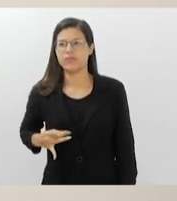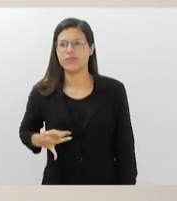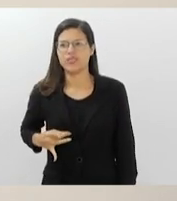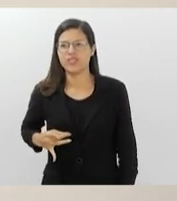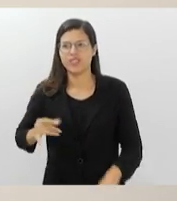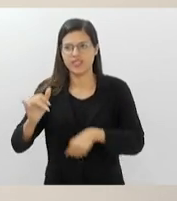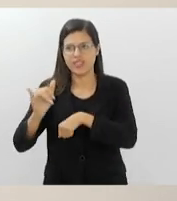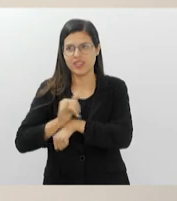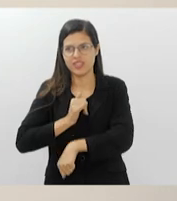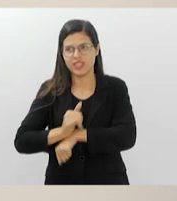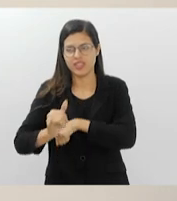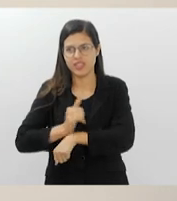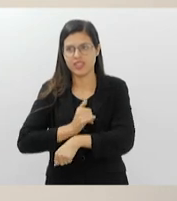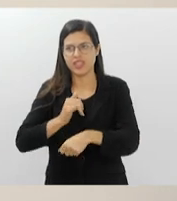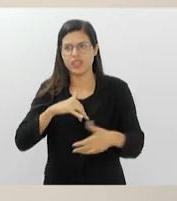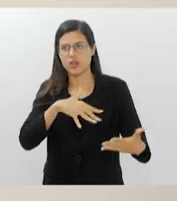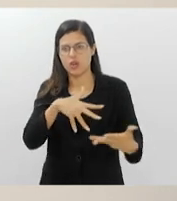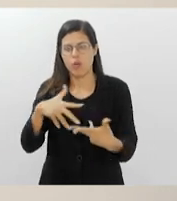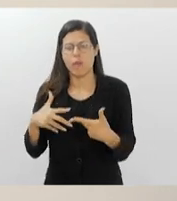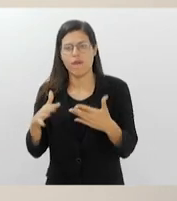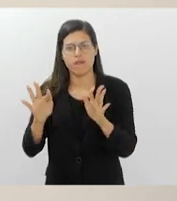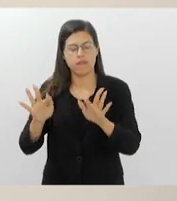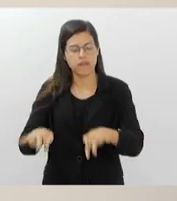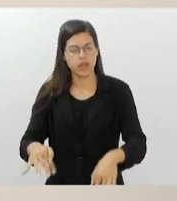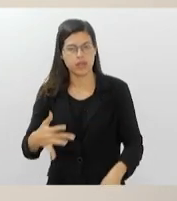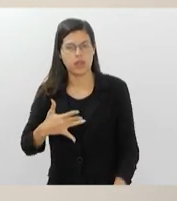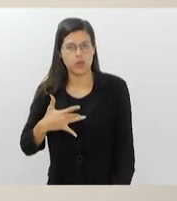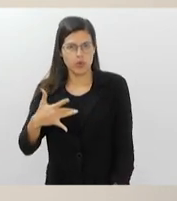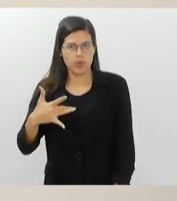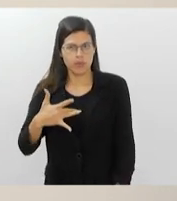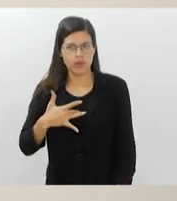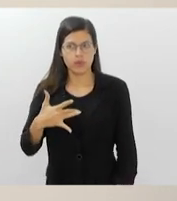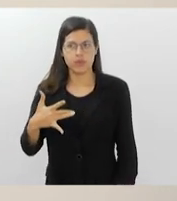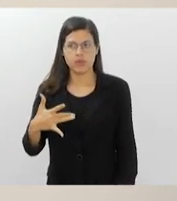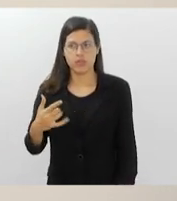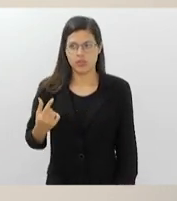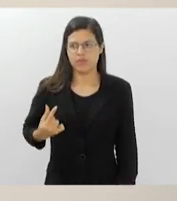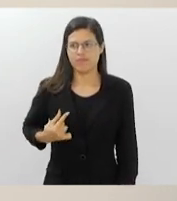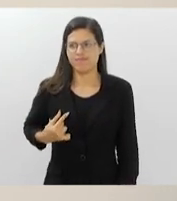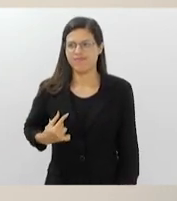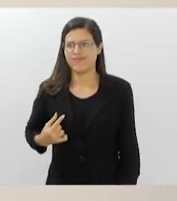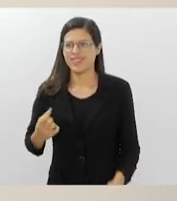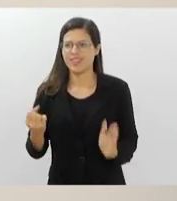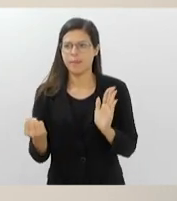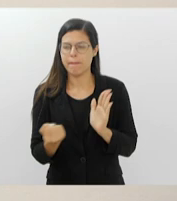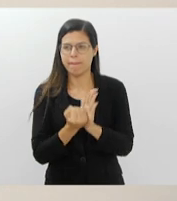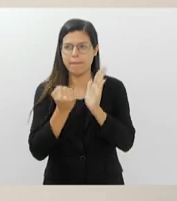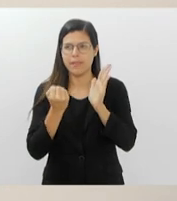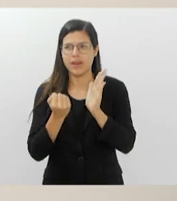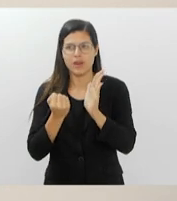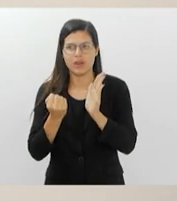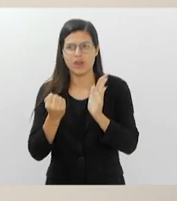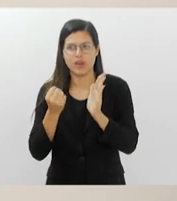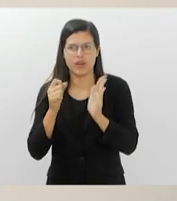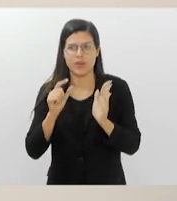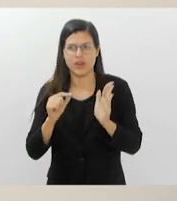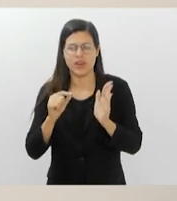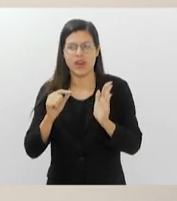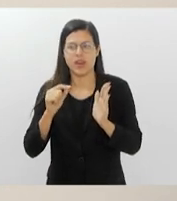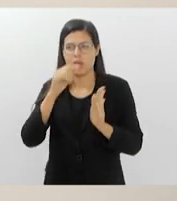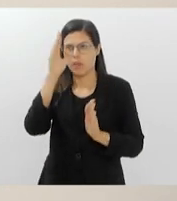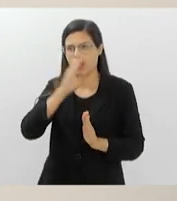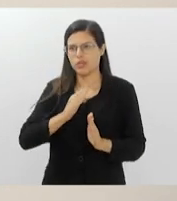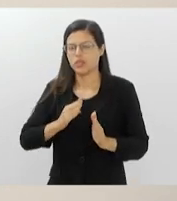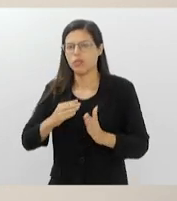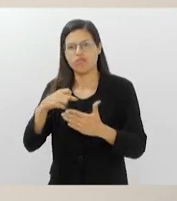Estratégia Global pelo fim da tuberculose e o broche que simboliza aqui o nosso eh símbolo né Nacional de